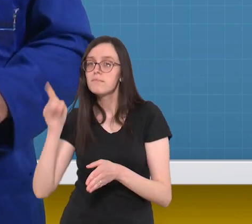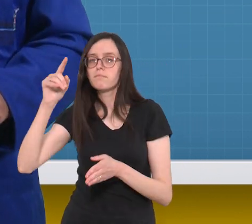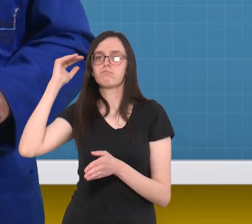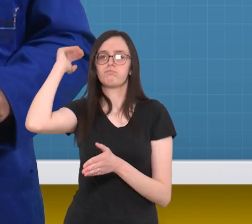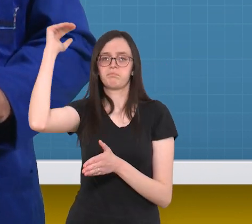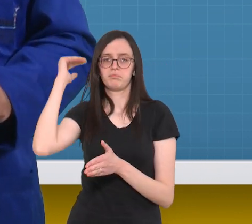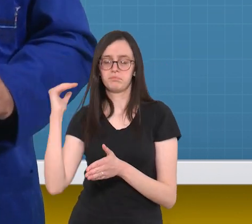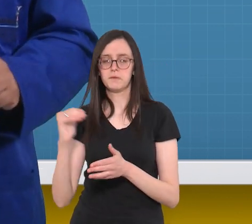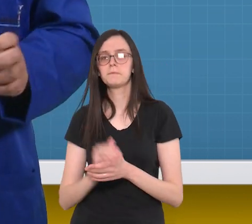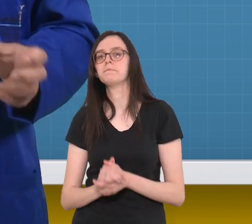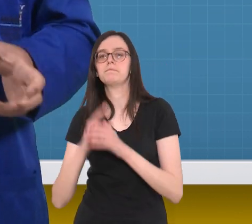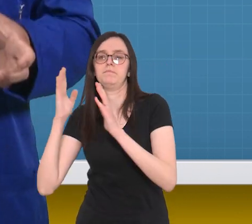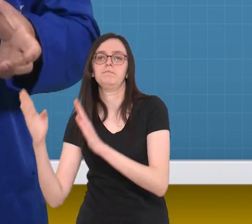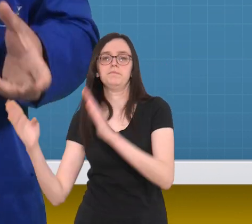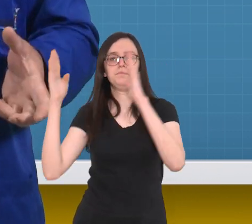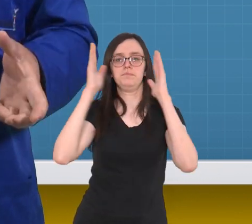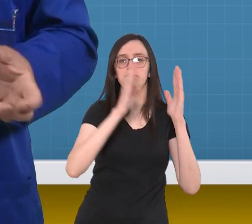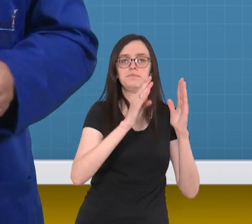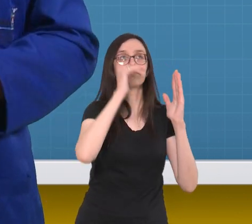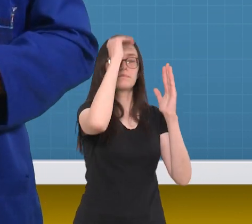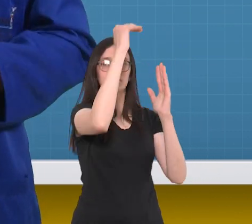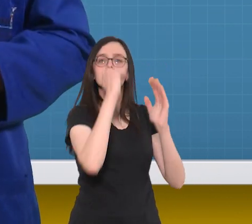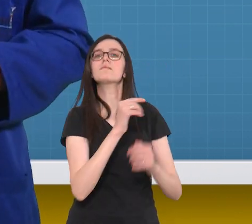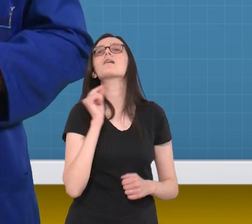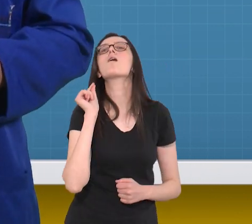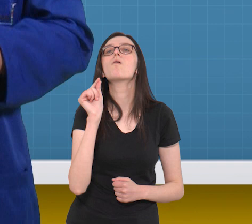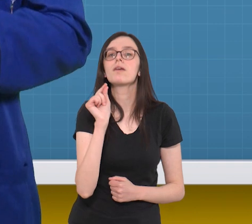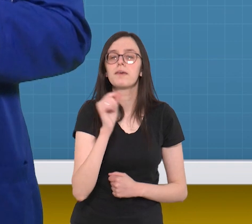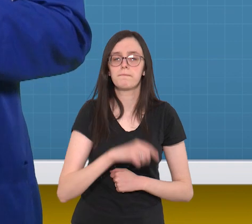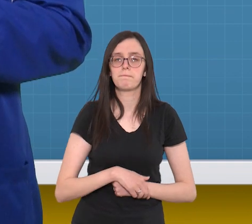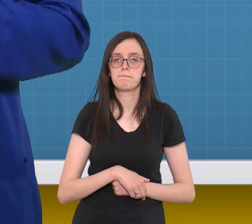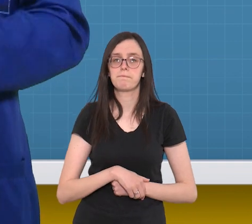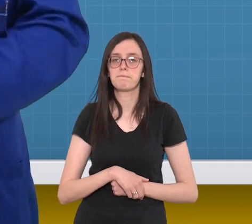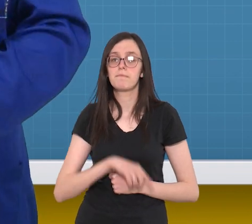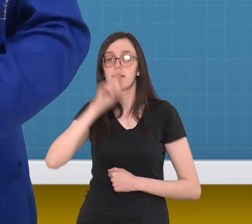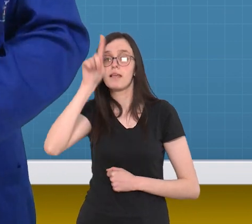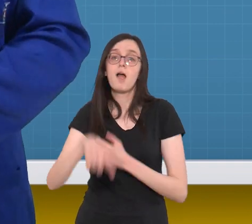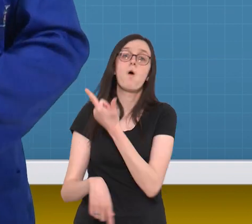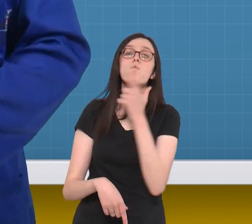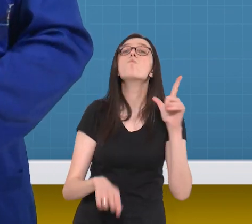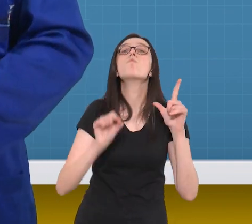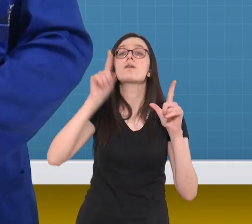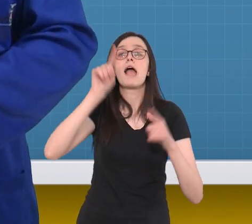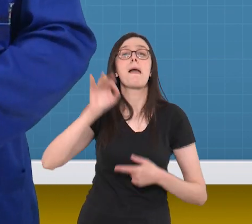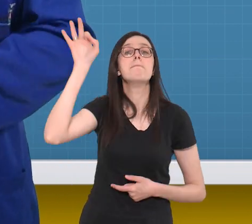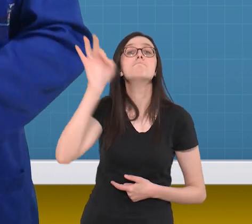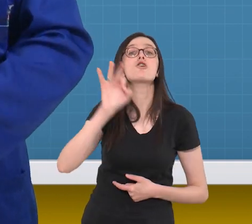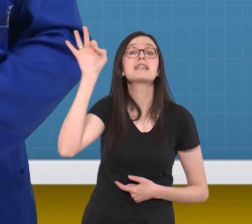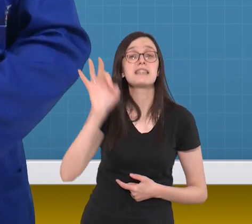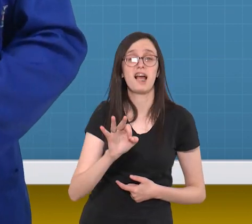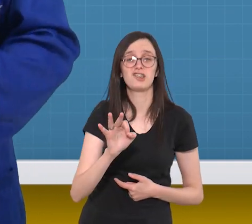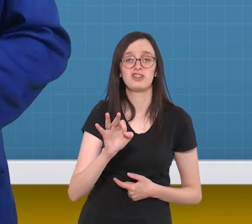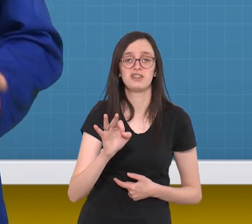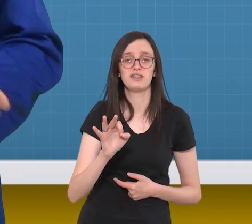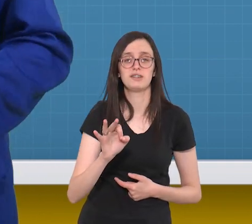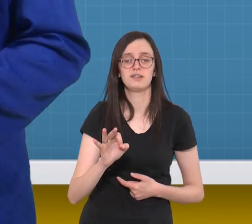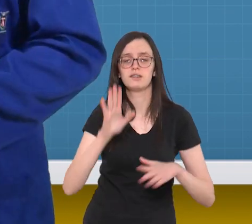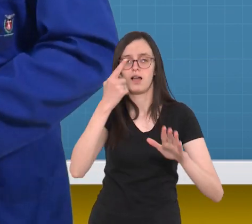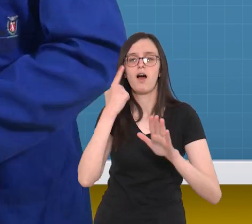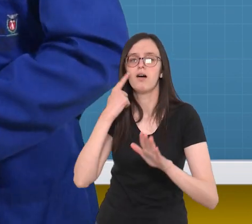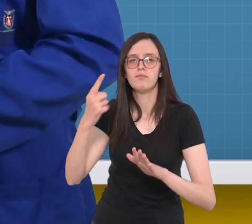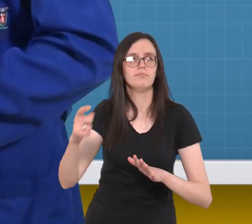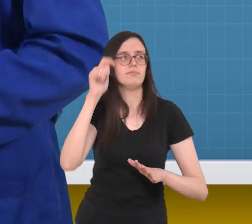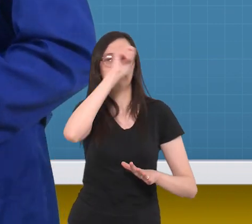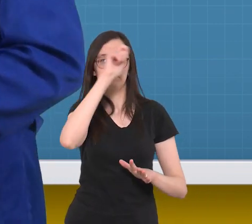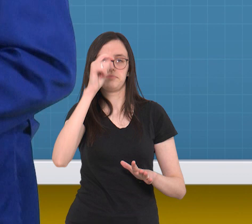duas grandezas. Ao lado dessa coluna, você alinha a outra variável que é porcentagem. Senhor